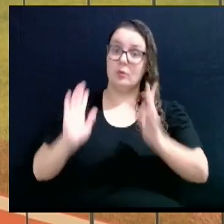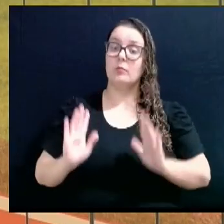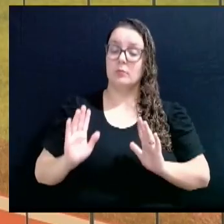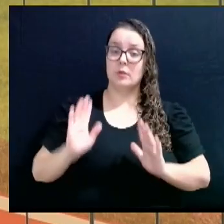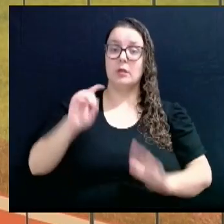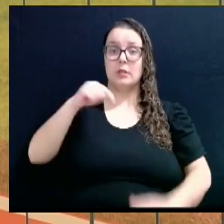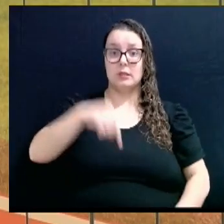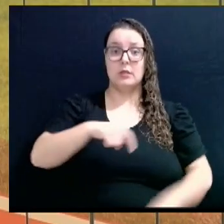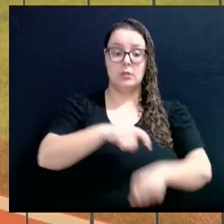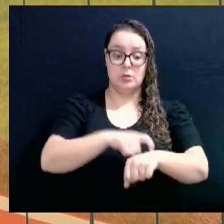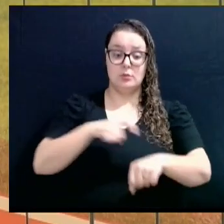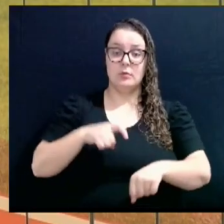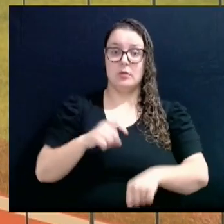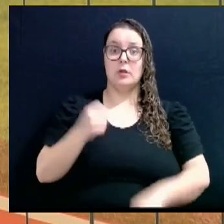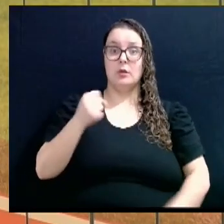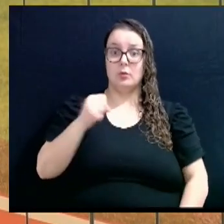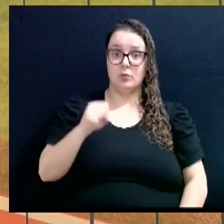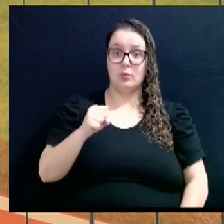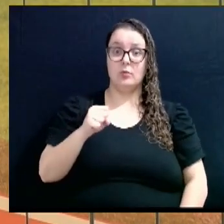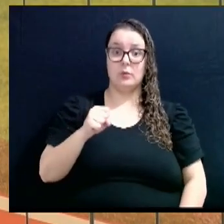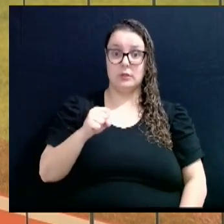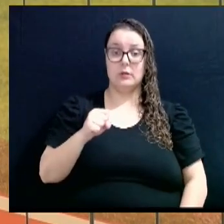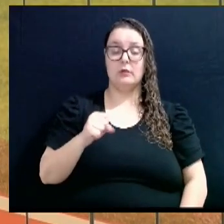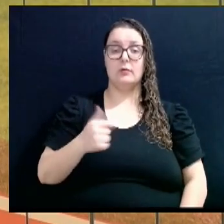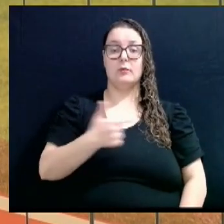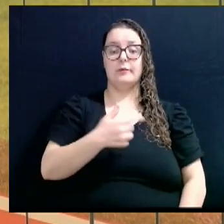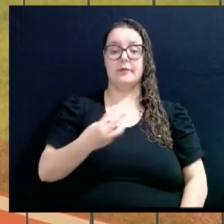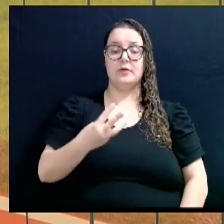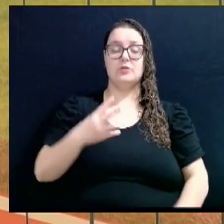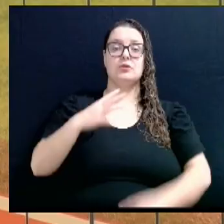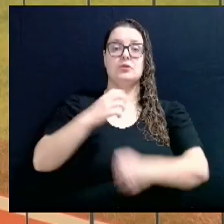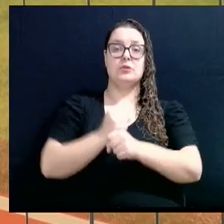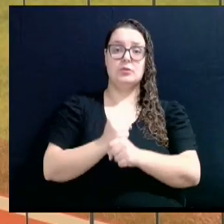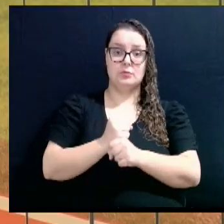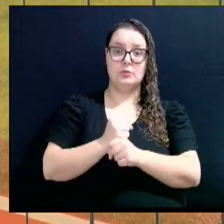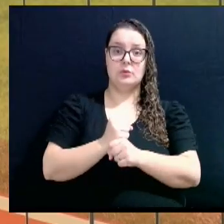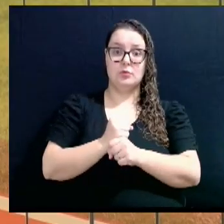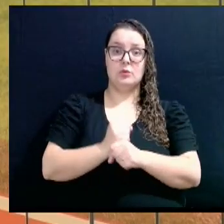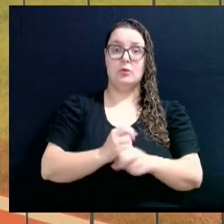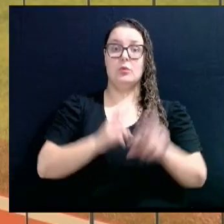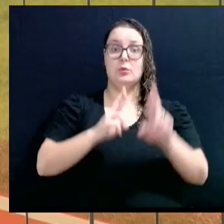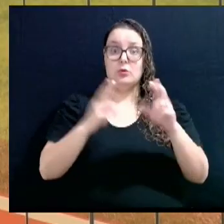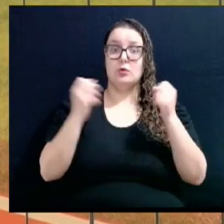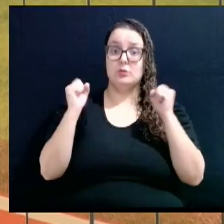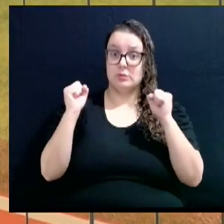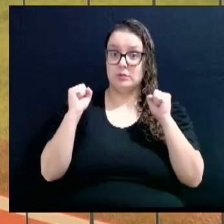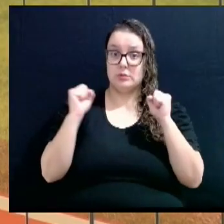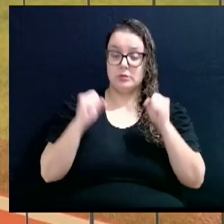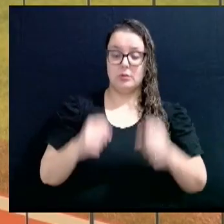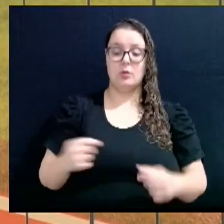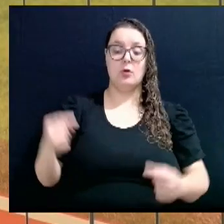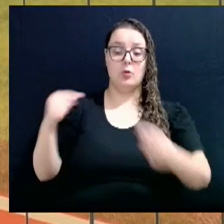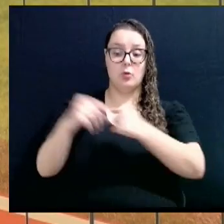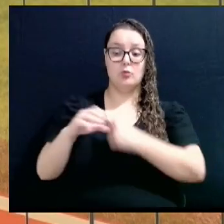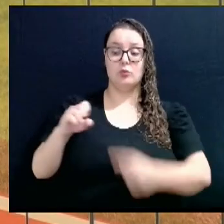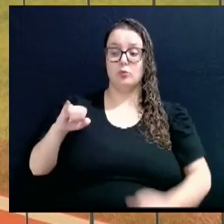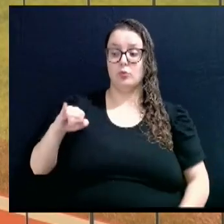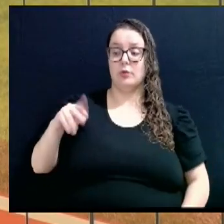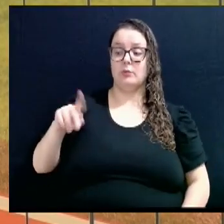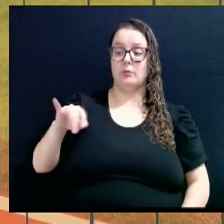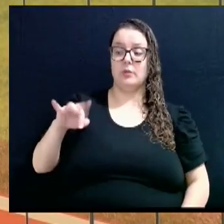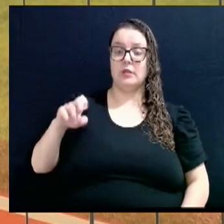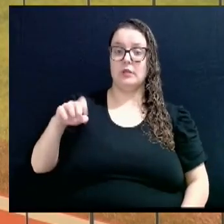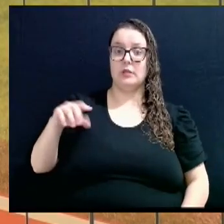é o 8º colocado com 23 pontos, torce hoje contra o Ipiranga, que joga em casa contra o Botafogo da